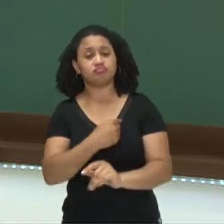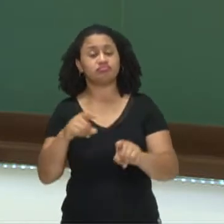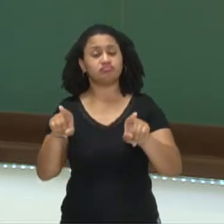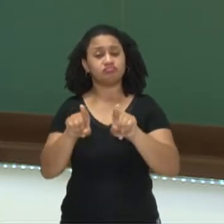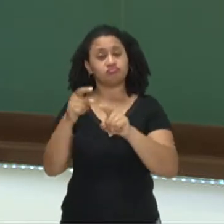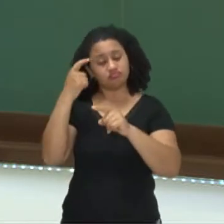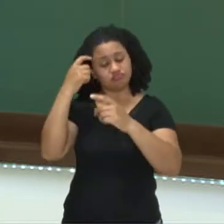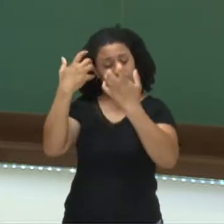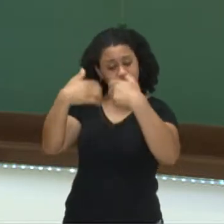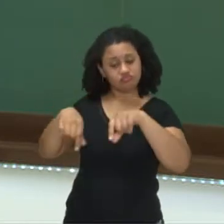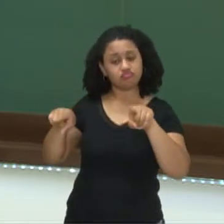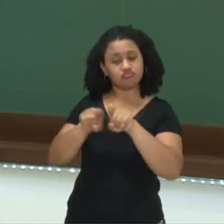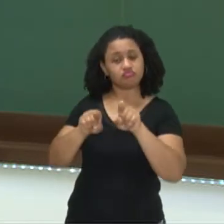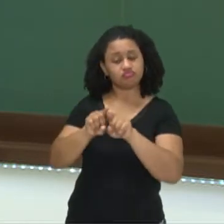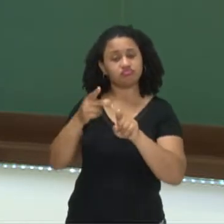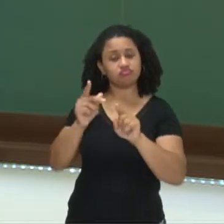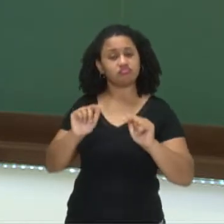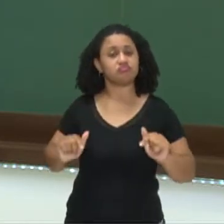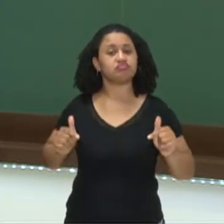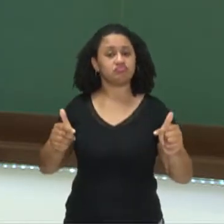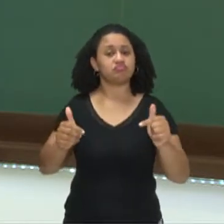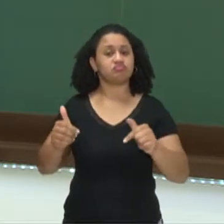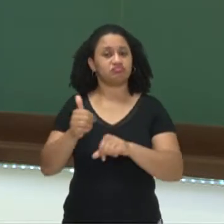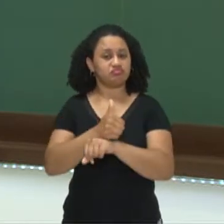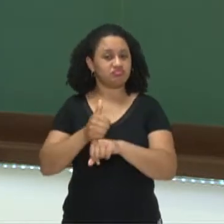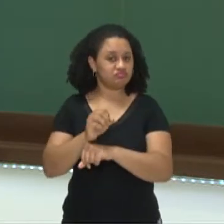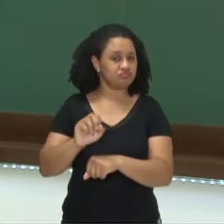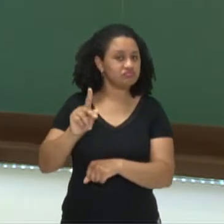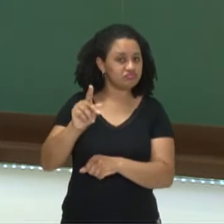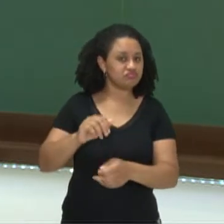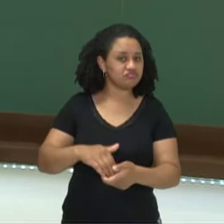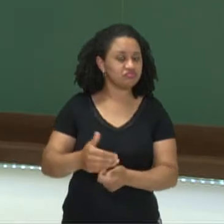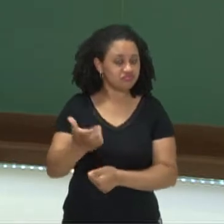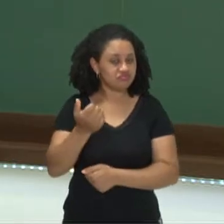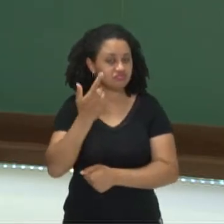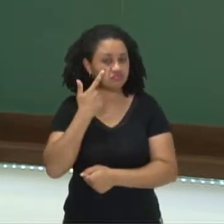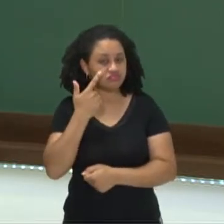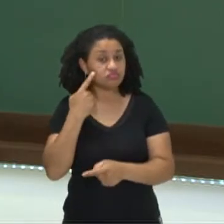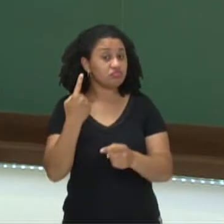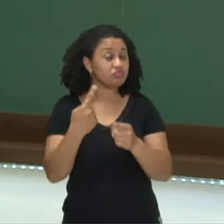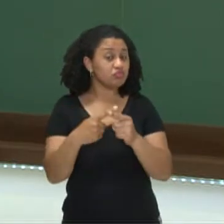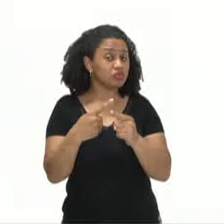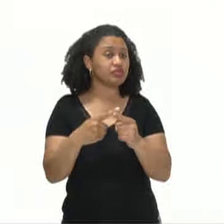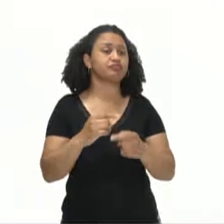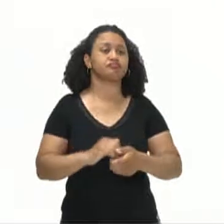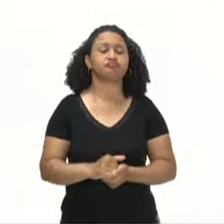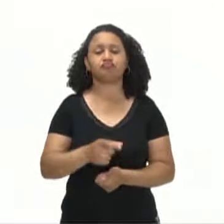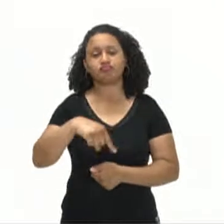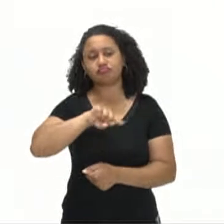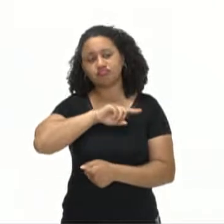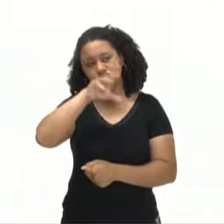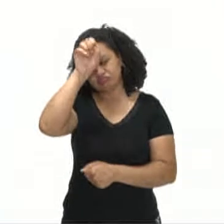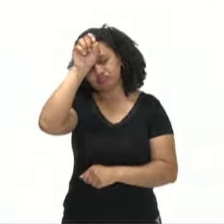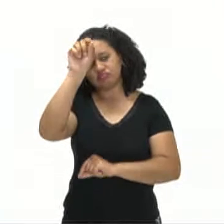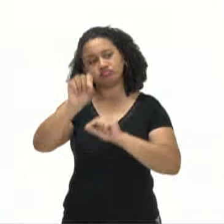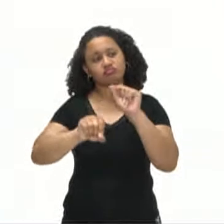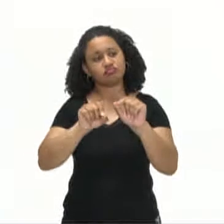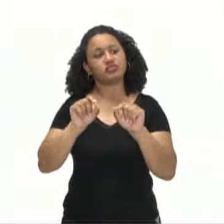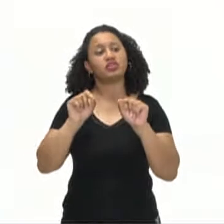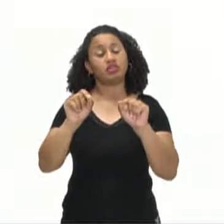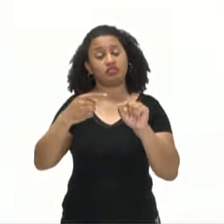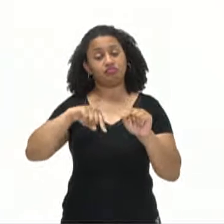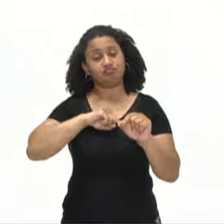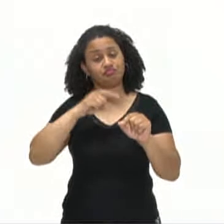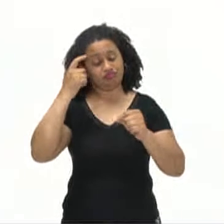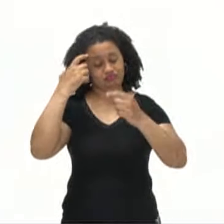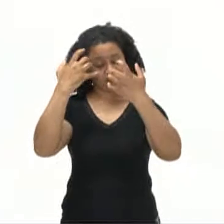também na sua atuação profissional. Beleza? Venha com a gente porque nós vamos aprender hoje o que pensar no momento